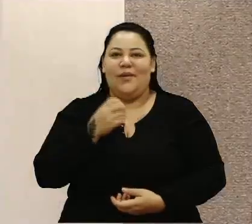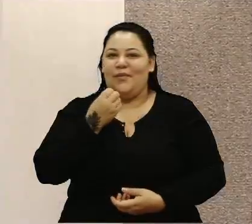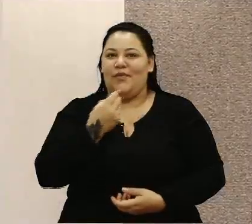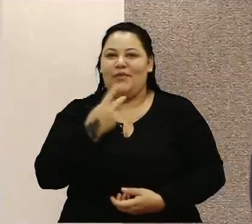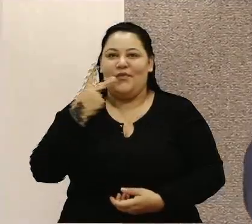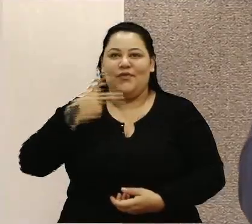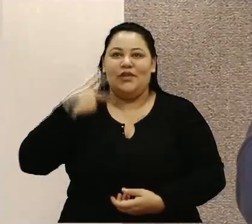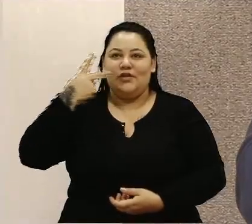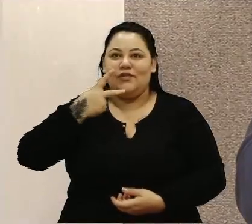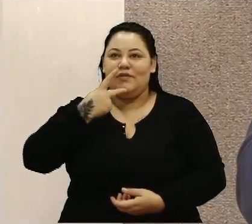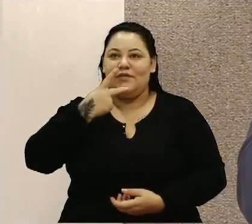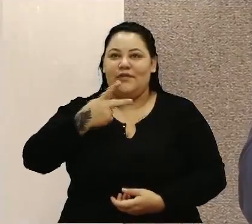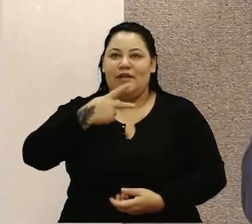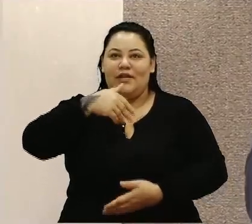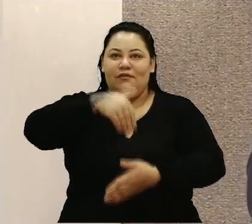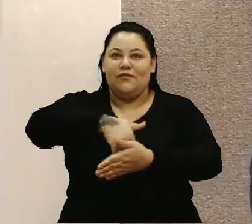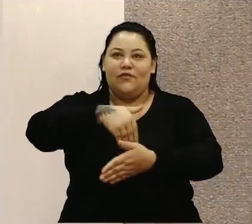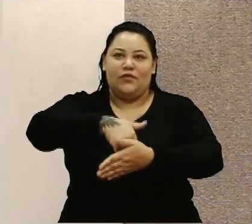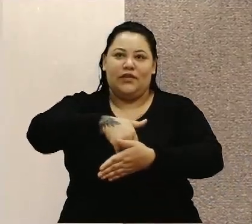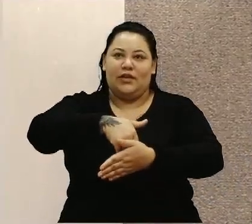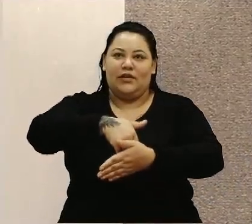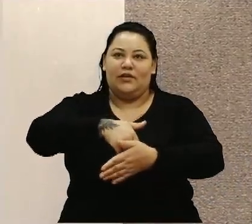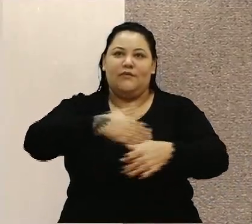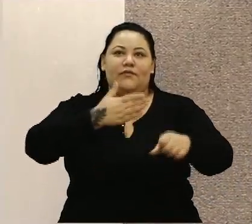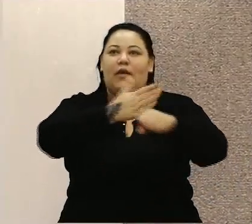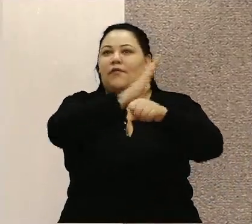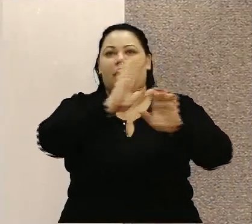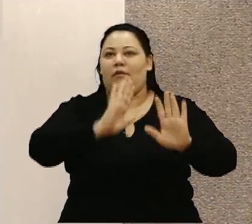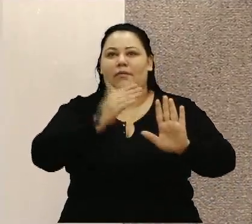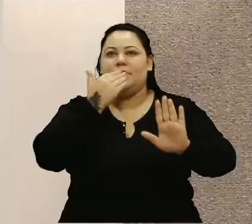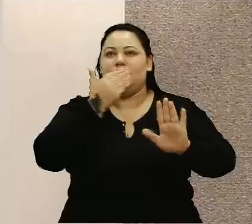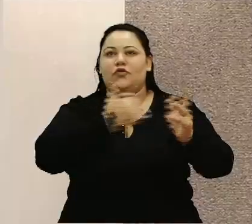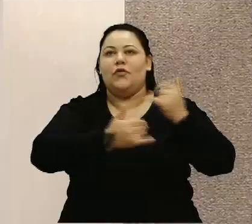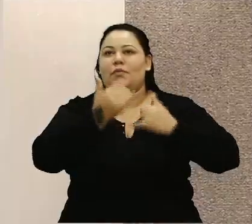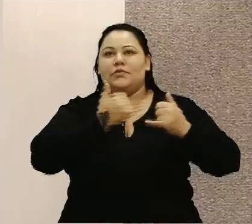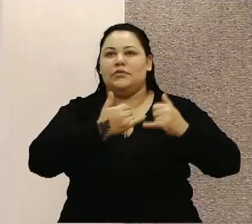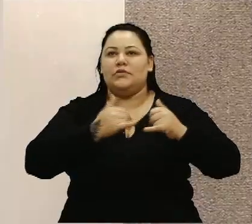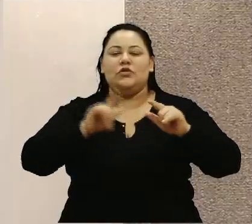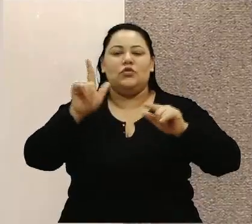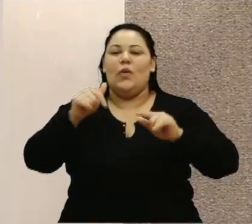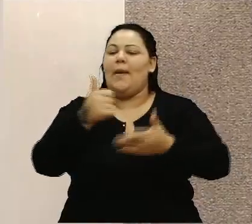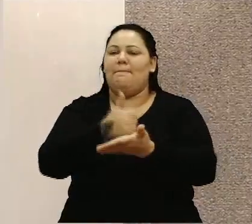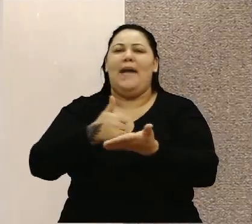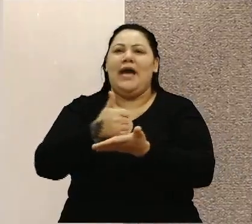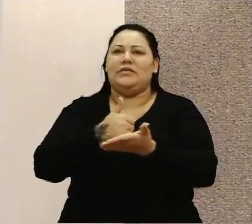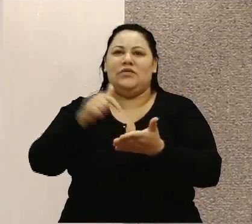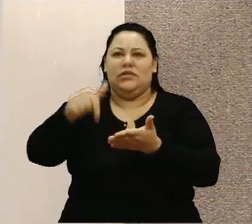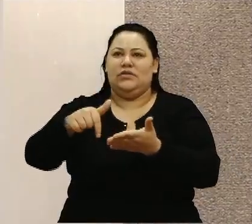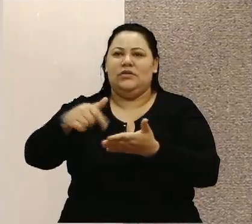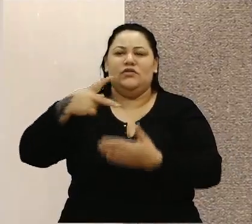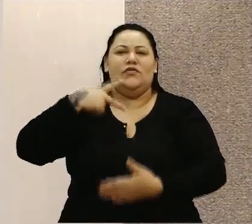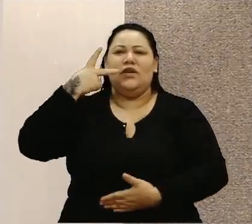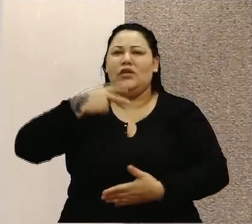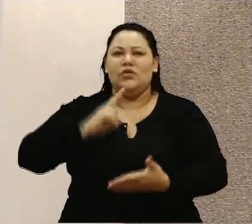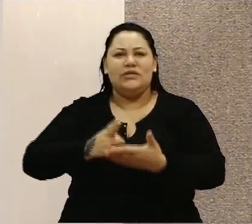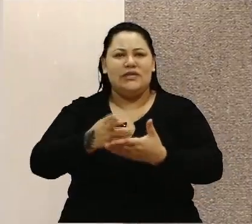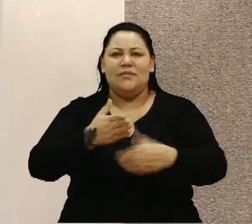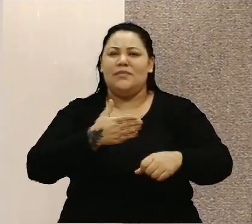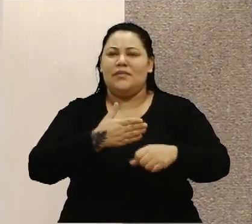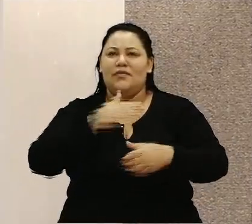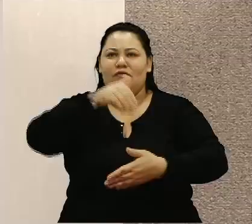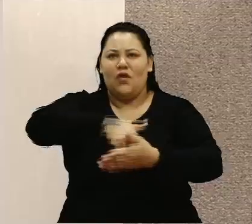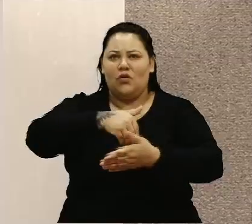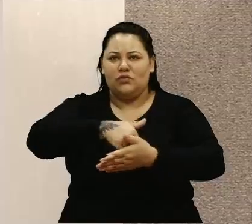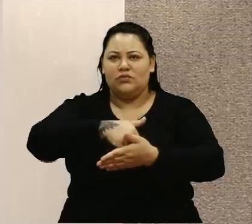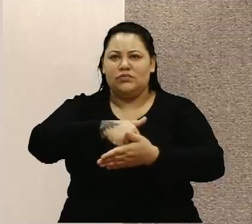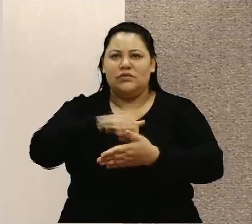que vai votar favorável ao pedido de informação, né? Isso é de praxe nessa casa, todos os vereadores sempre votam, então acho